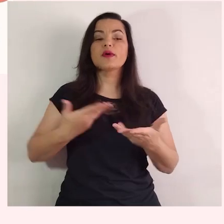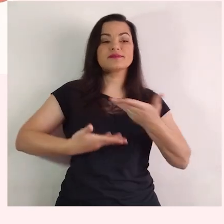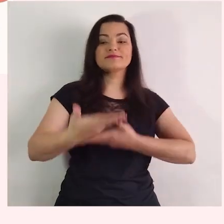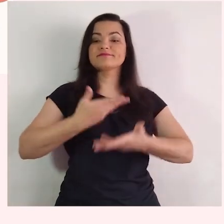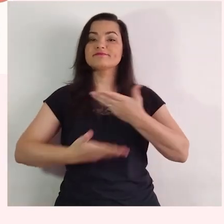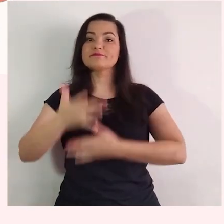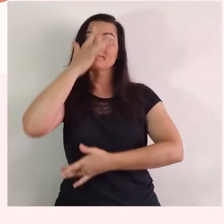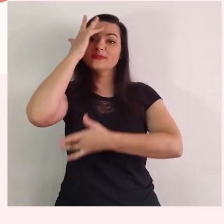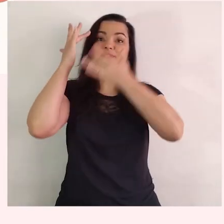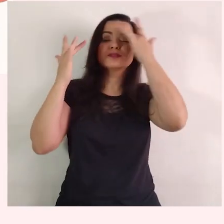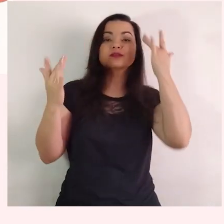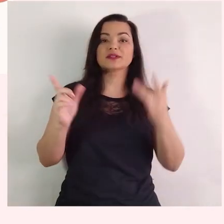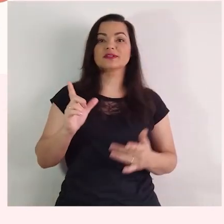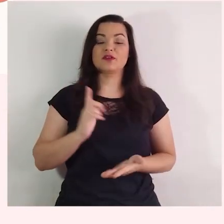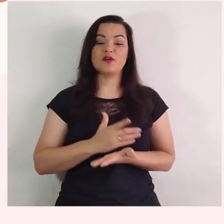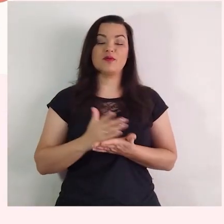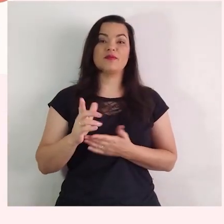com a letra E.